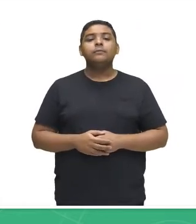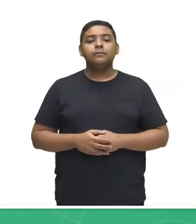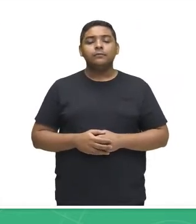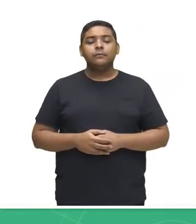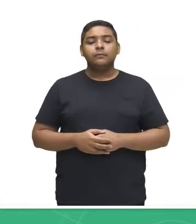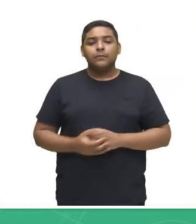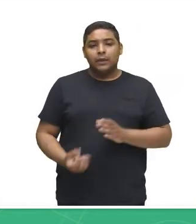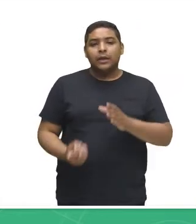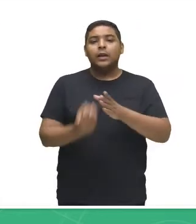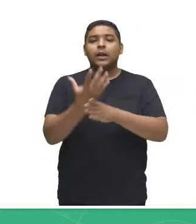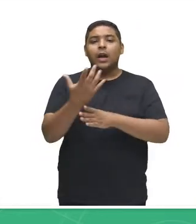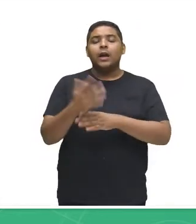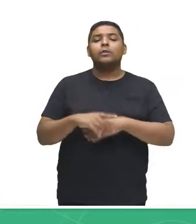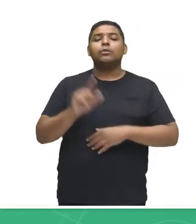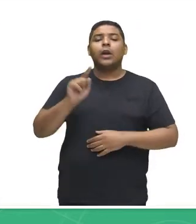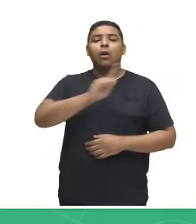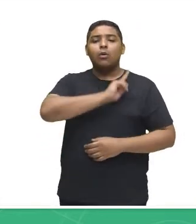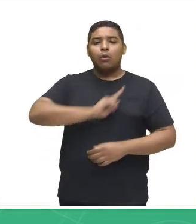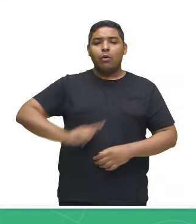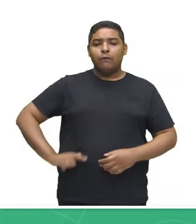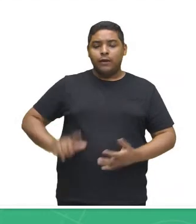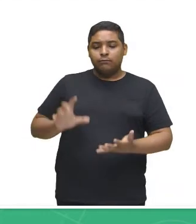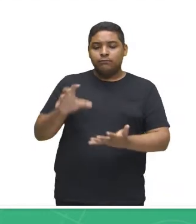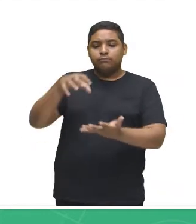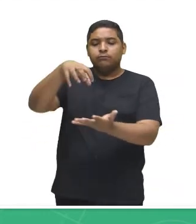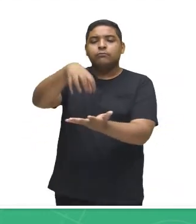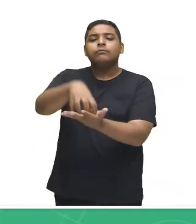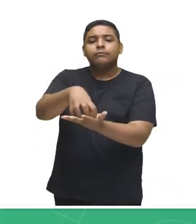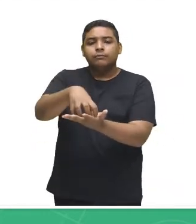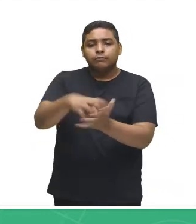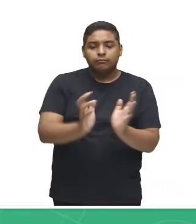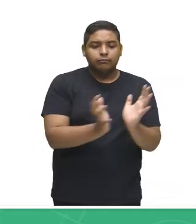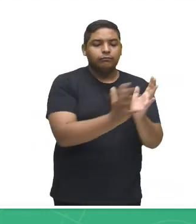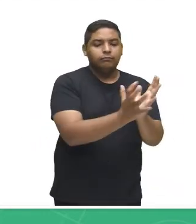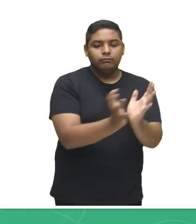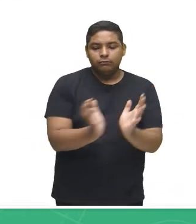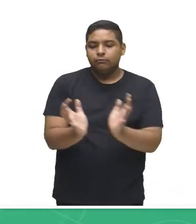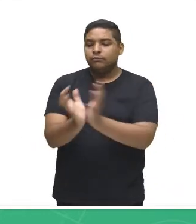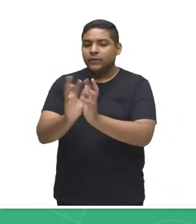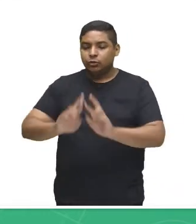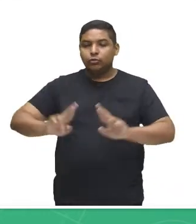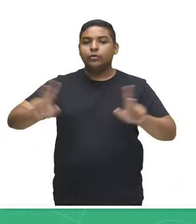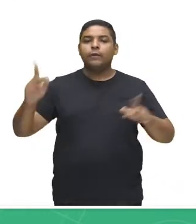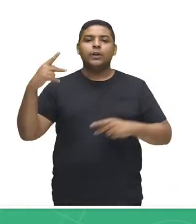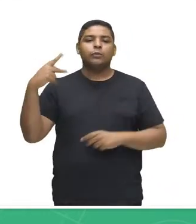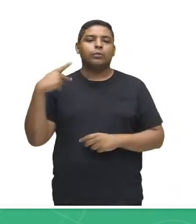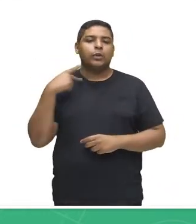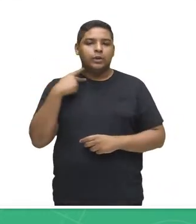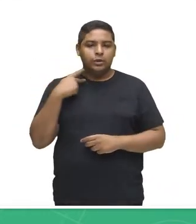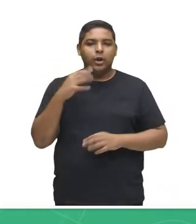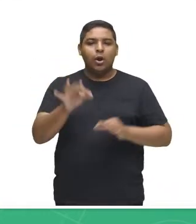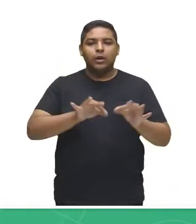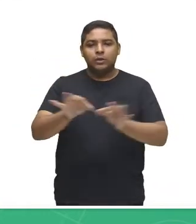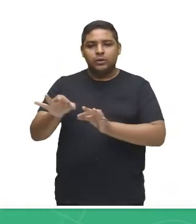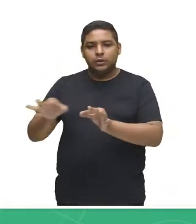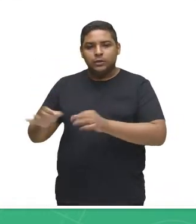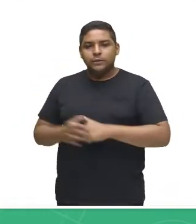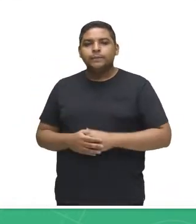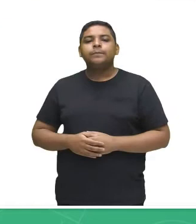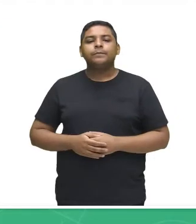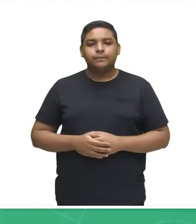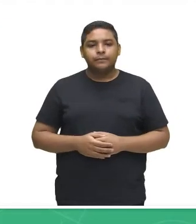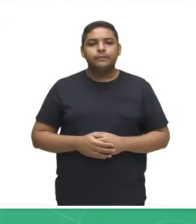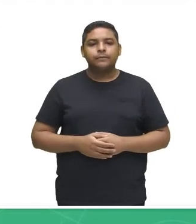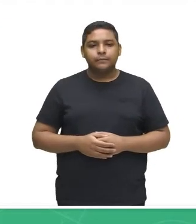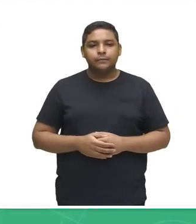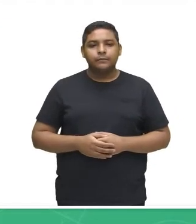que estavam ali em vários outros grupos menores, várias cidades-estados. Então, essas invasões desses povos nômades vão levar à desintegração